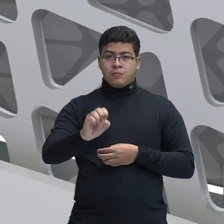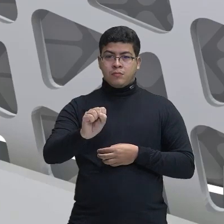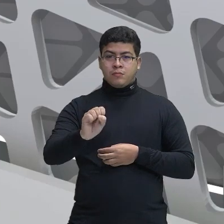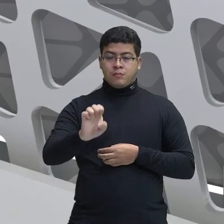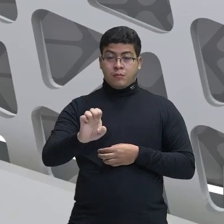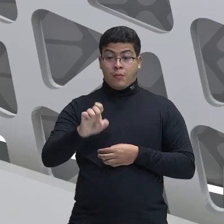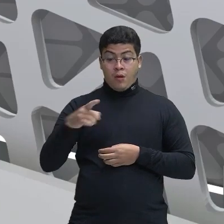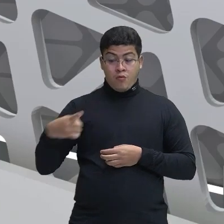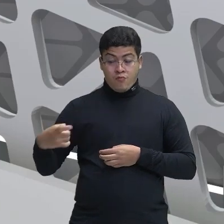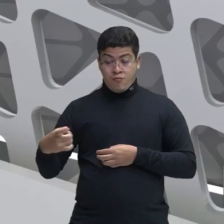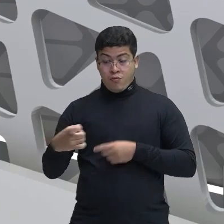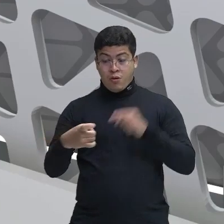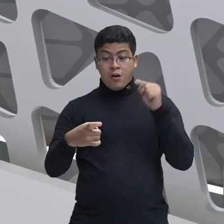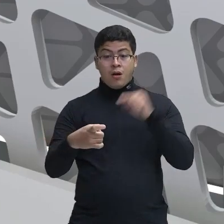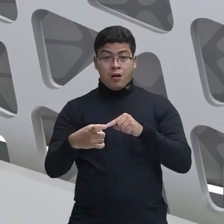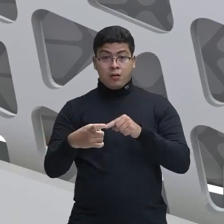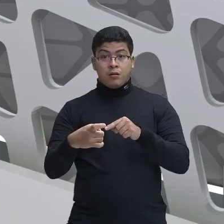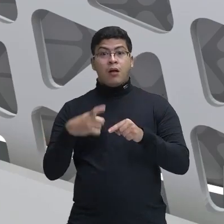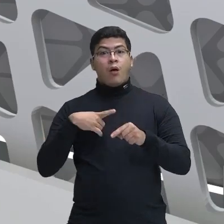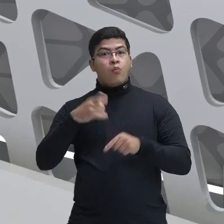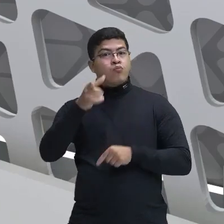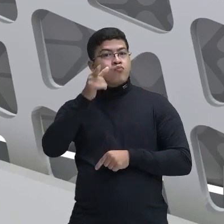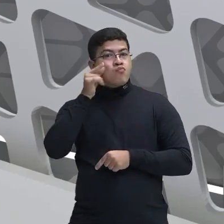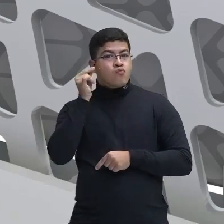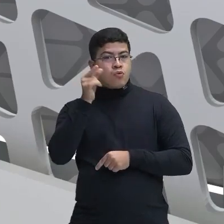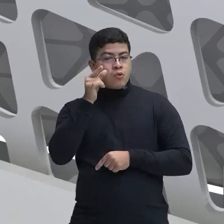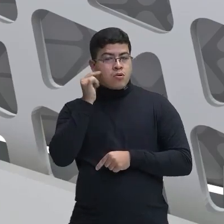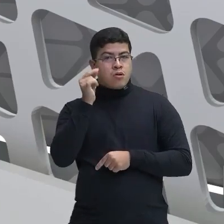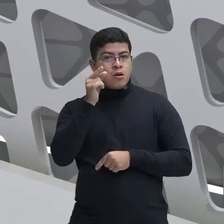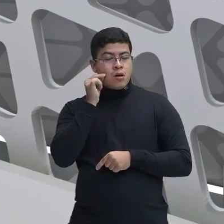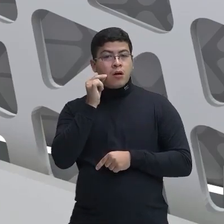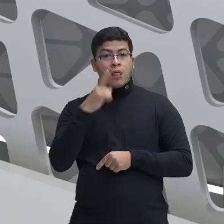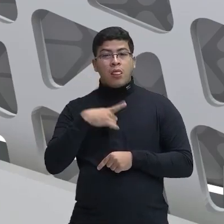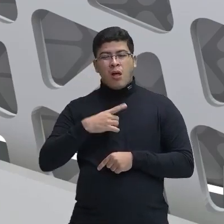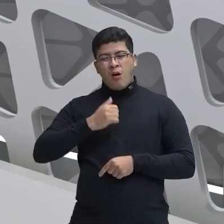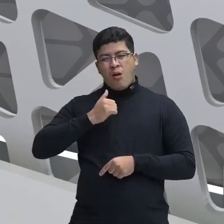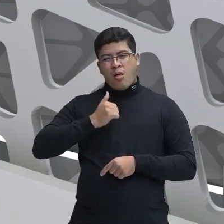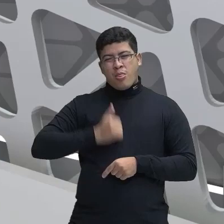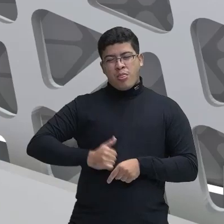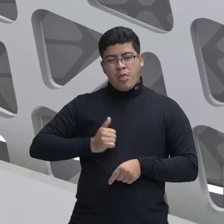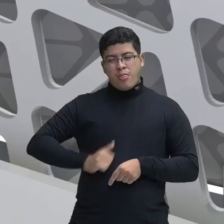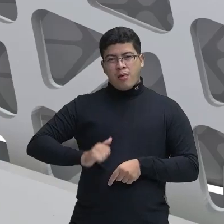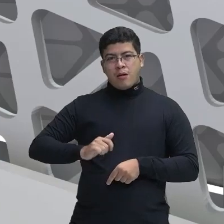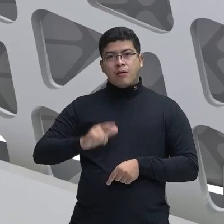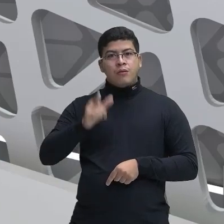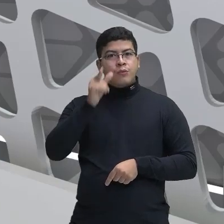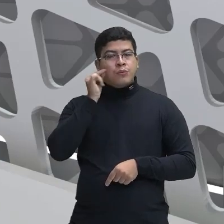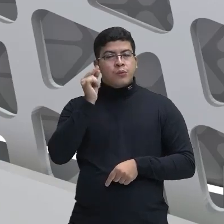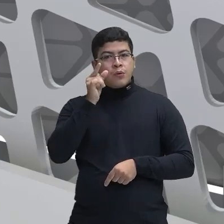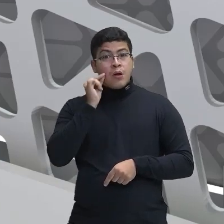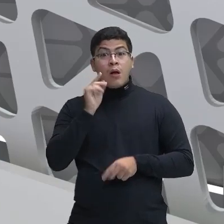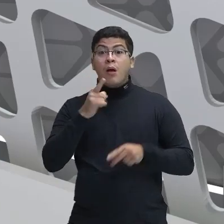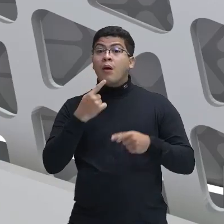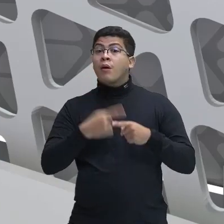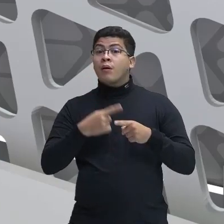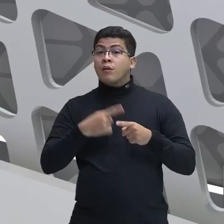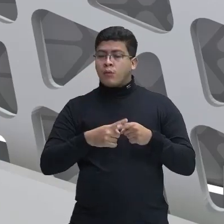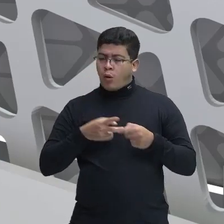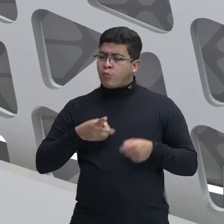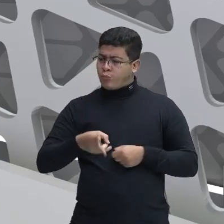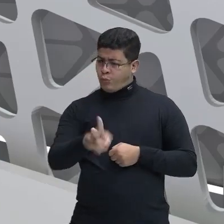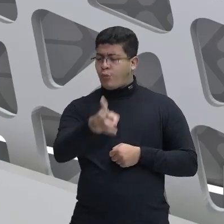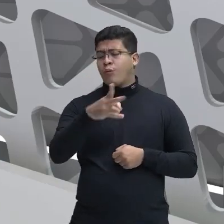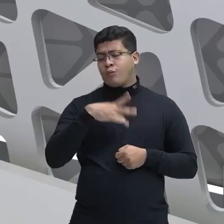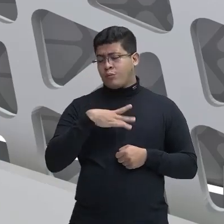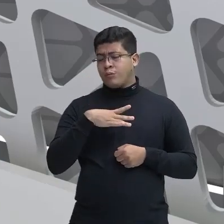esse protozoário, é um gato, né? Está relacionada com as fezes do gato, porque é um protozoário que consegue continuar o seu ciclo